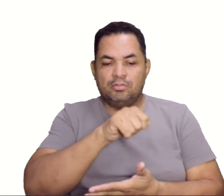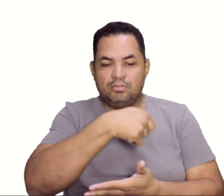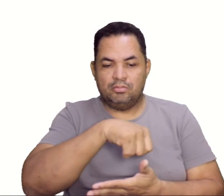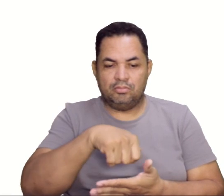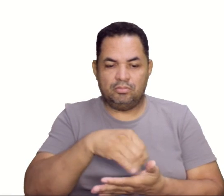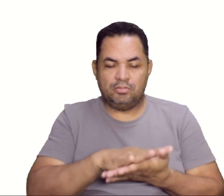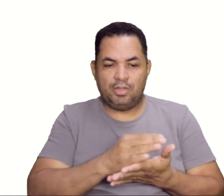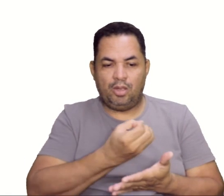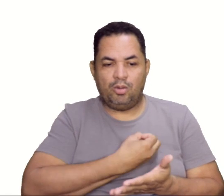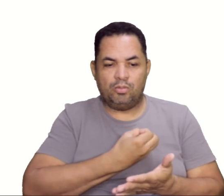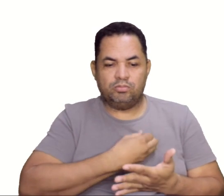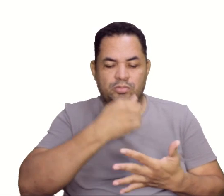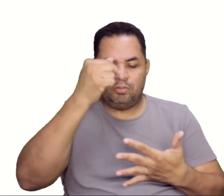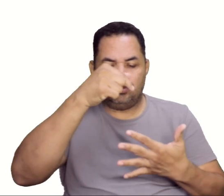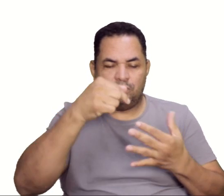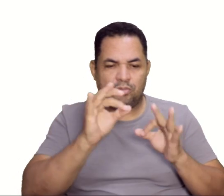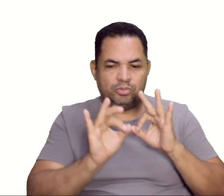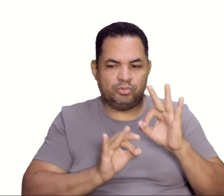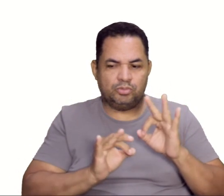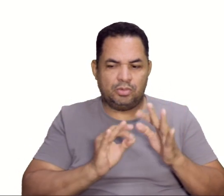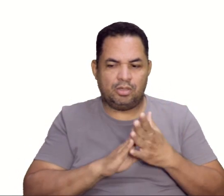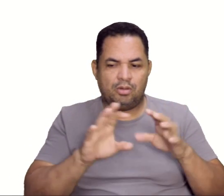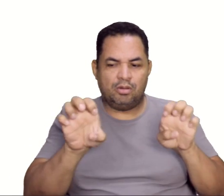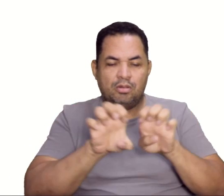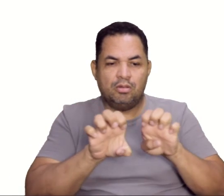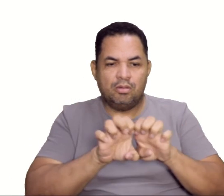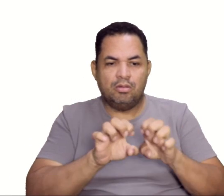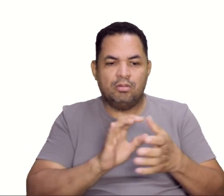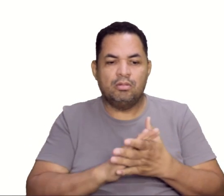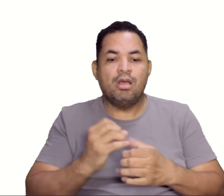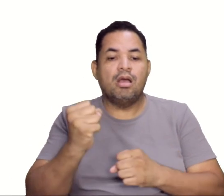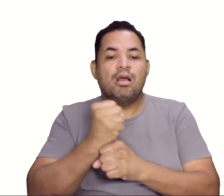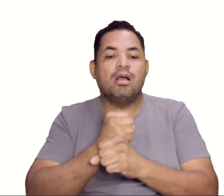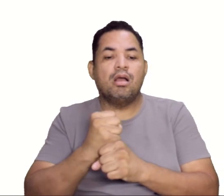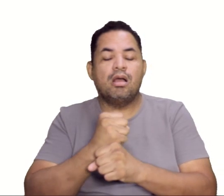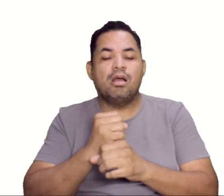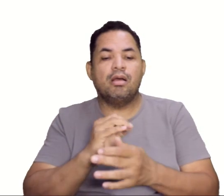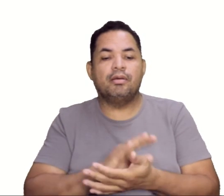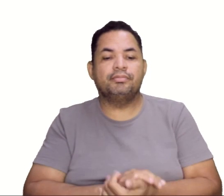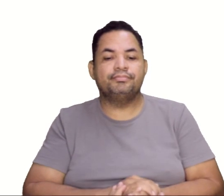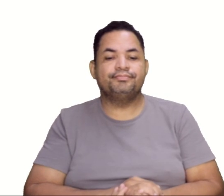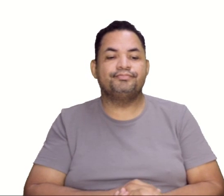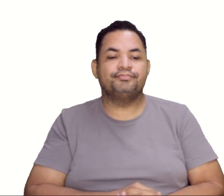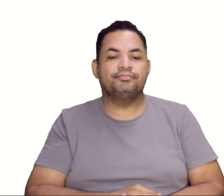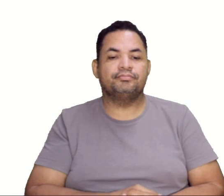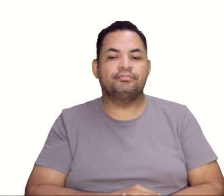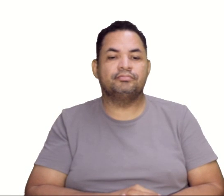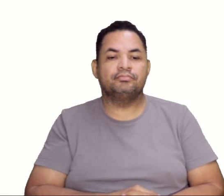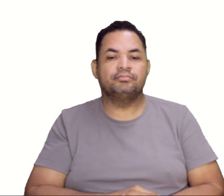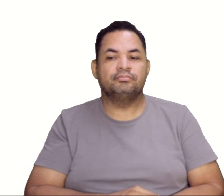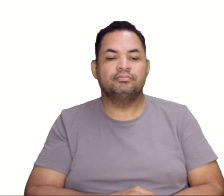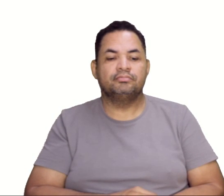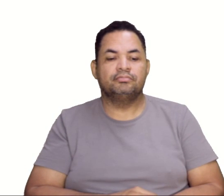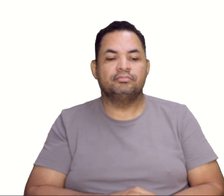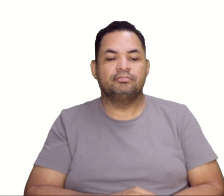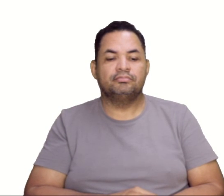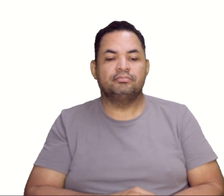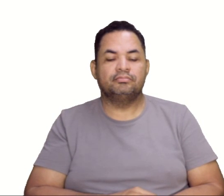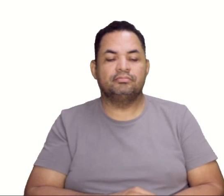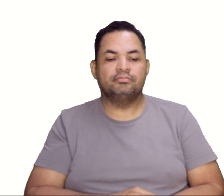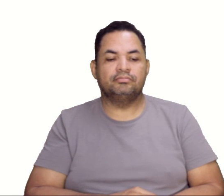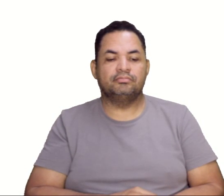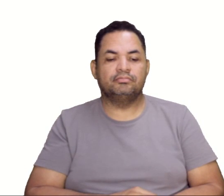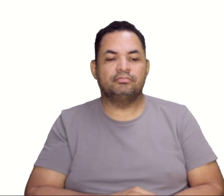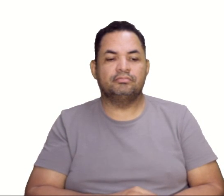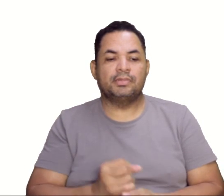dados beleza e agora vamos de equação ao ano né então o tempo vai ser dado em anos certo